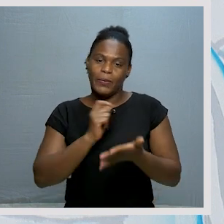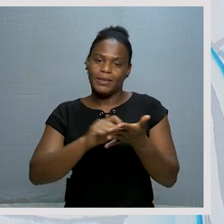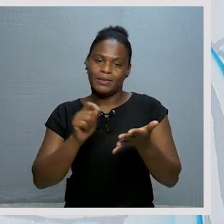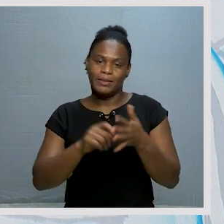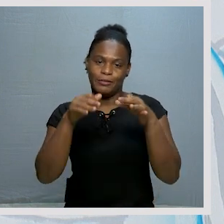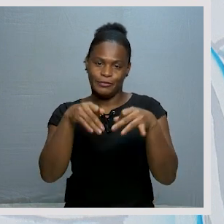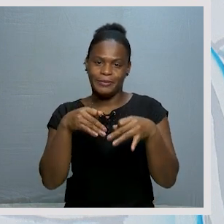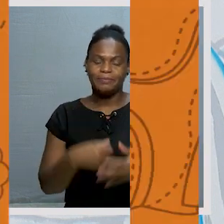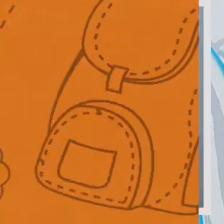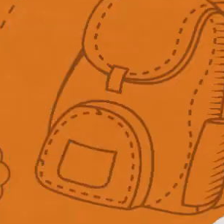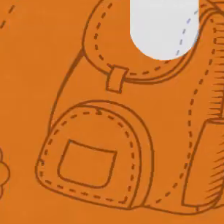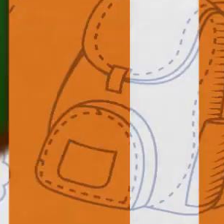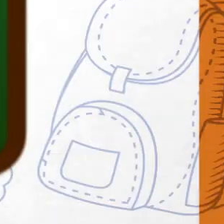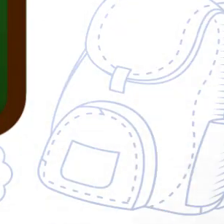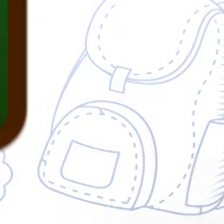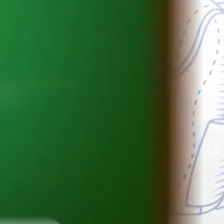Terminamos o exercício.